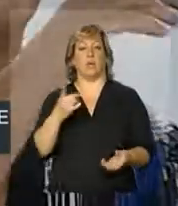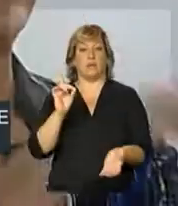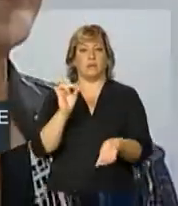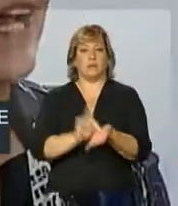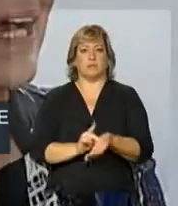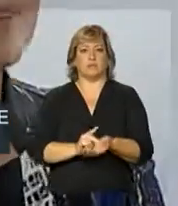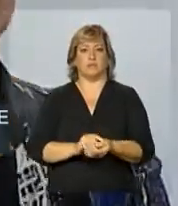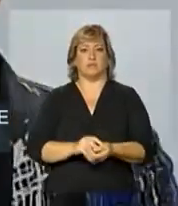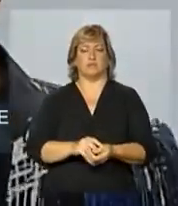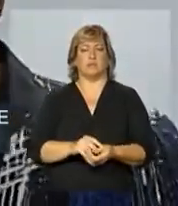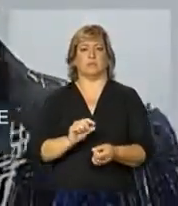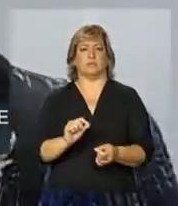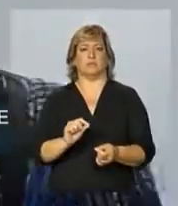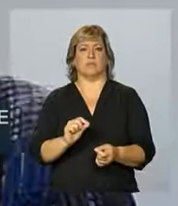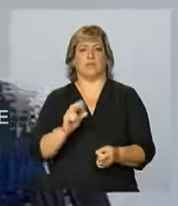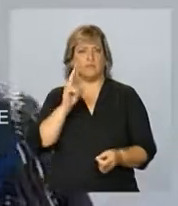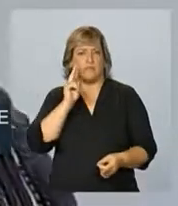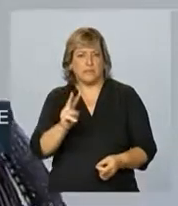para enfrentar